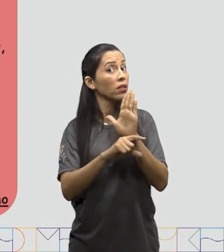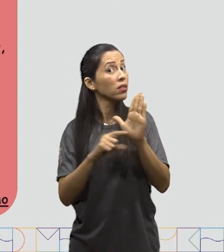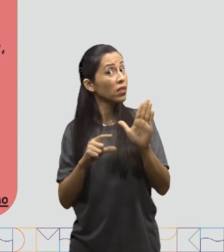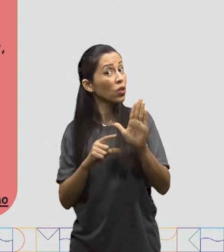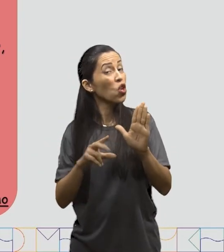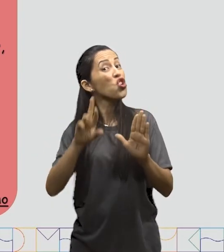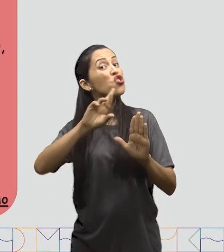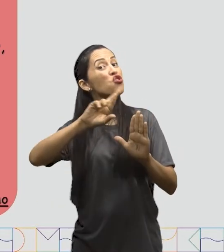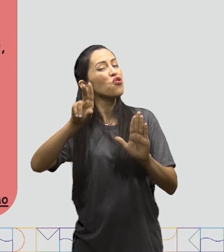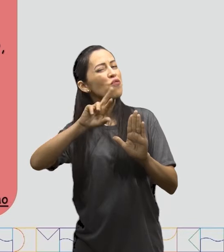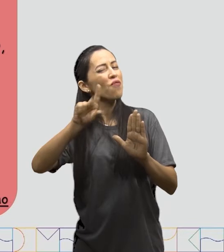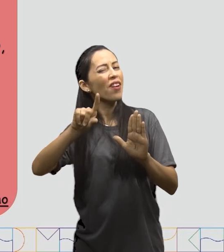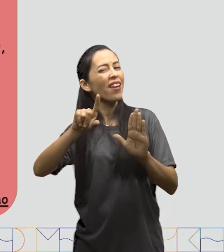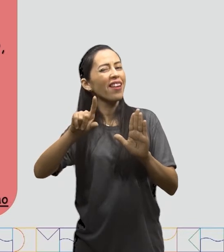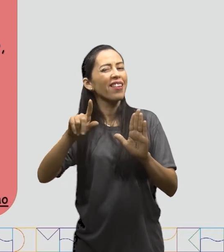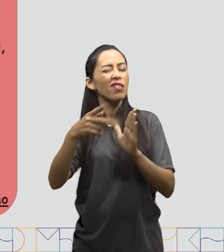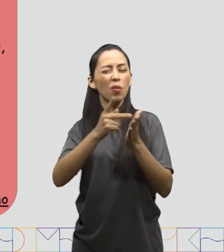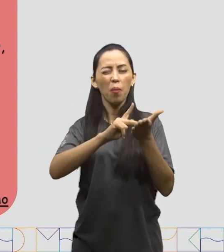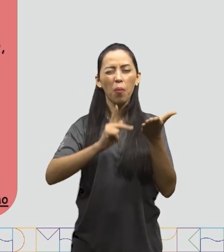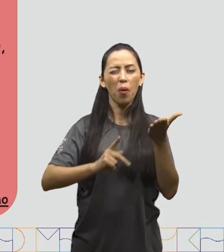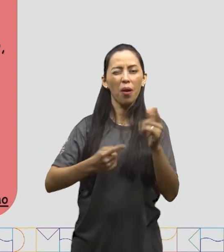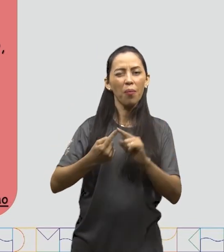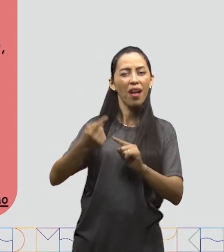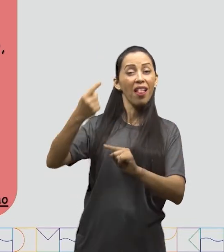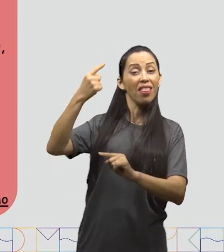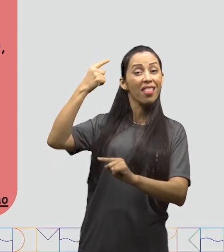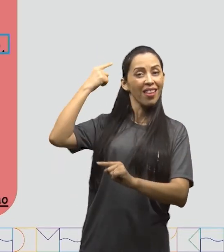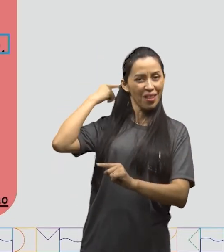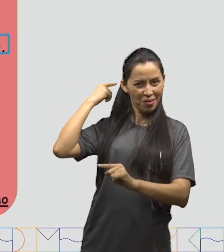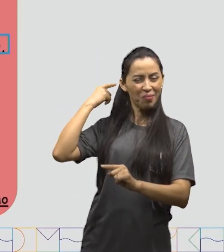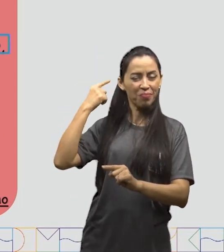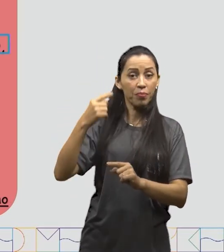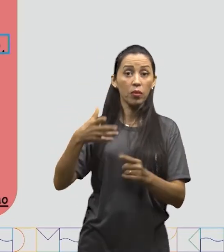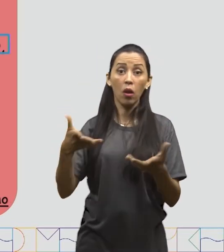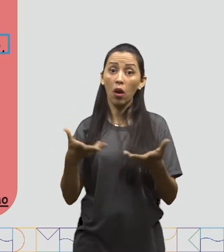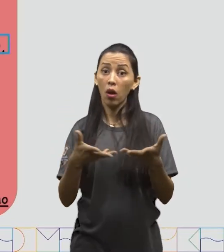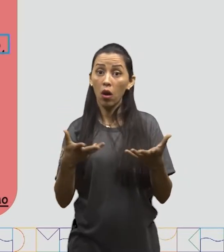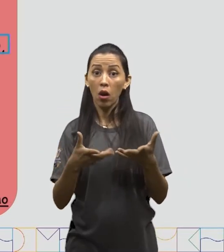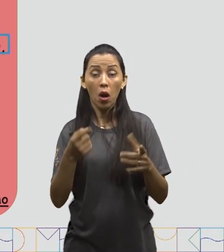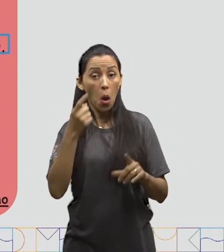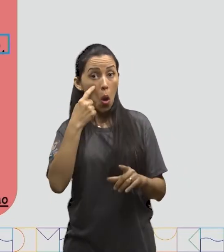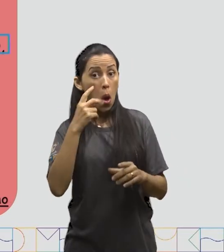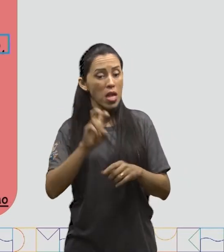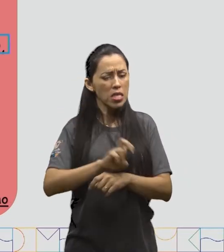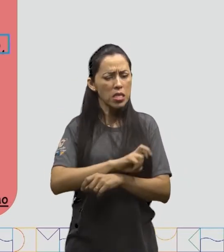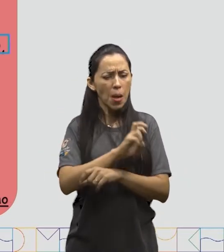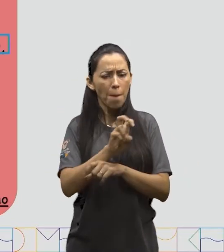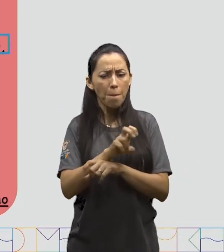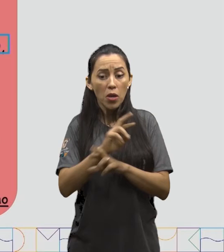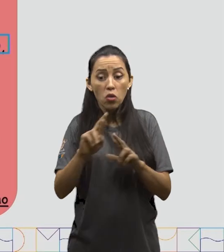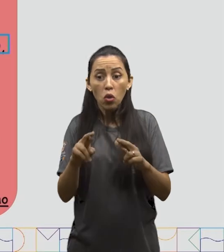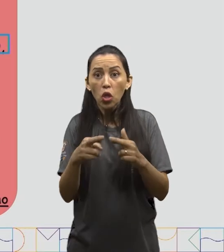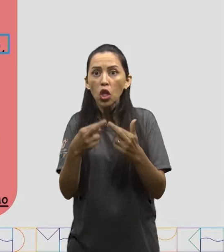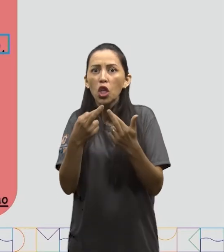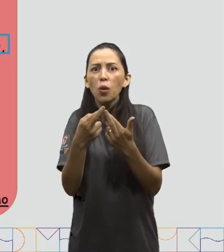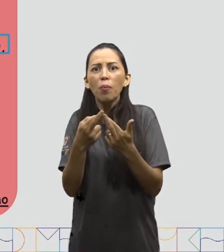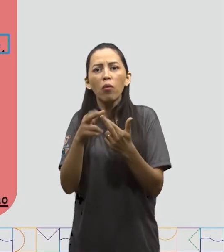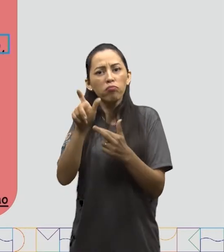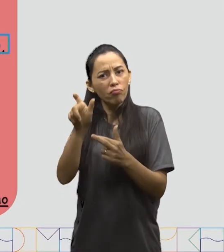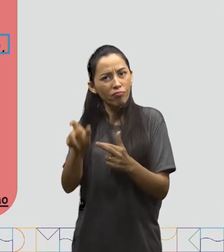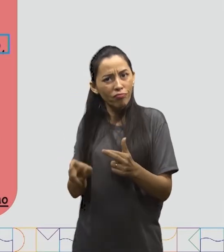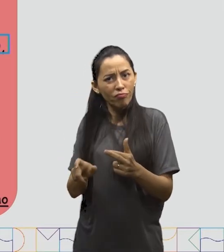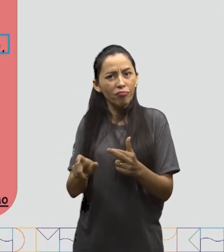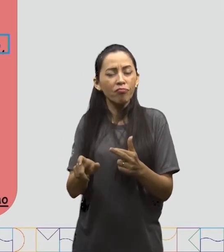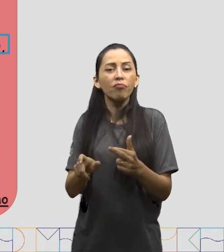Pedro Bandeira, não há tantas rimas. Veja, serpente rima com gente, amarela rima